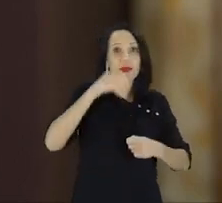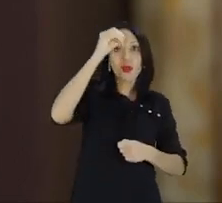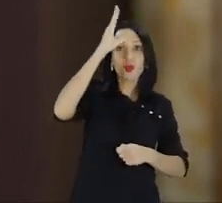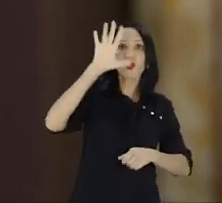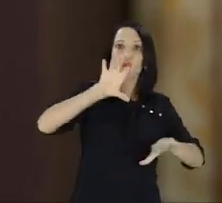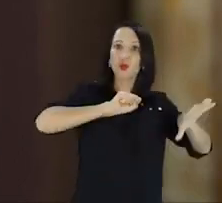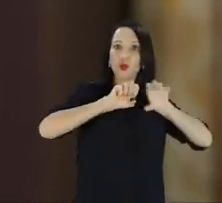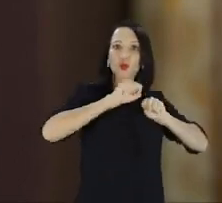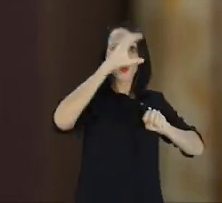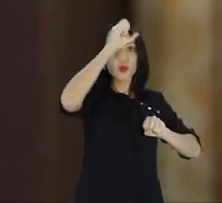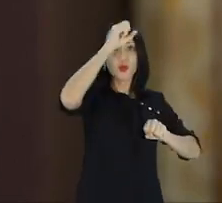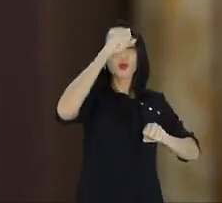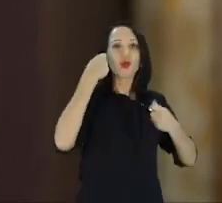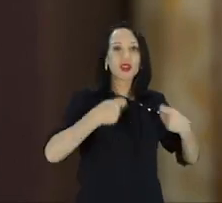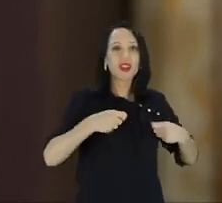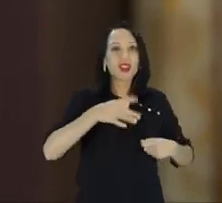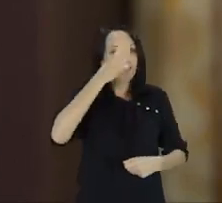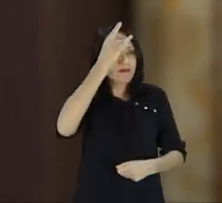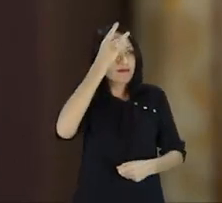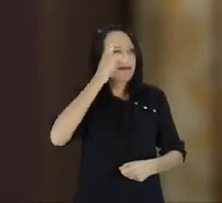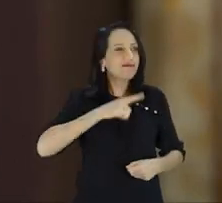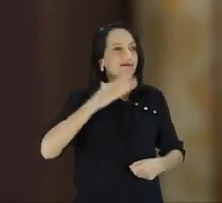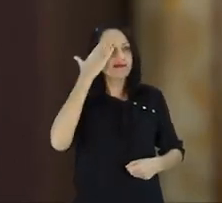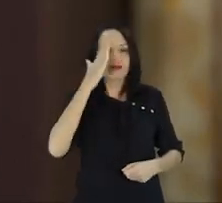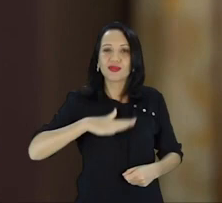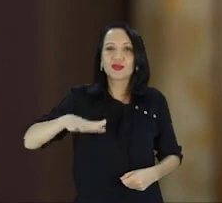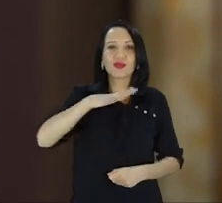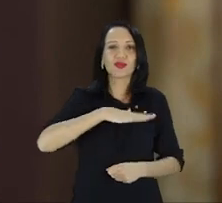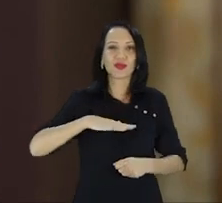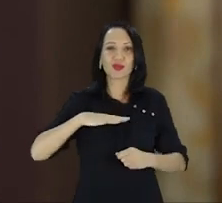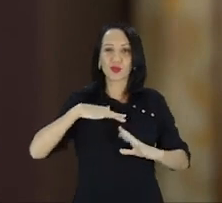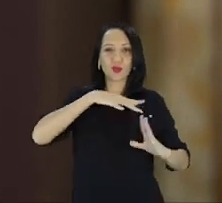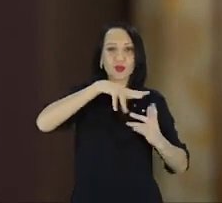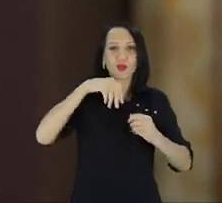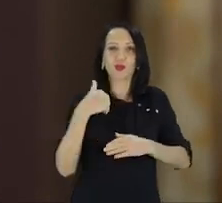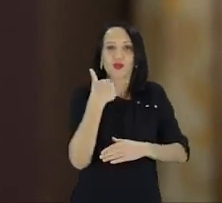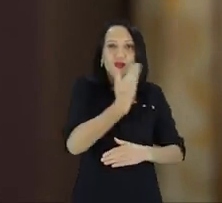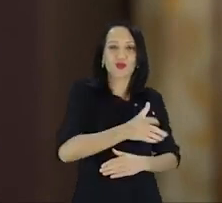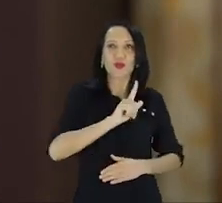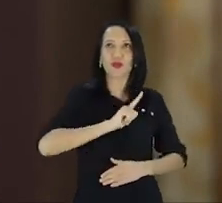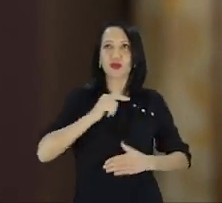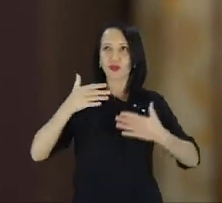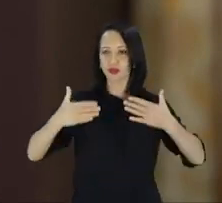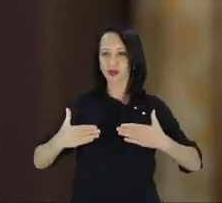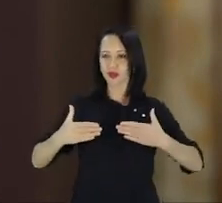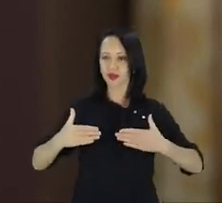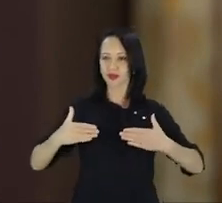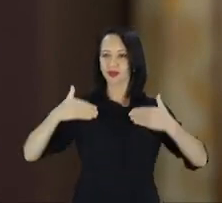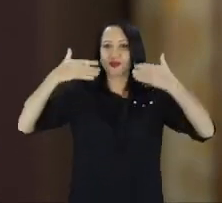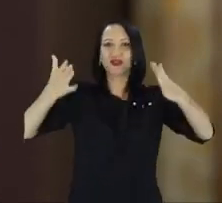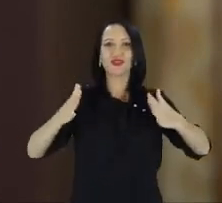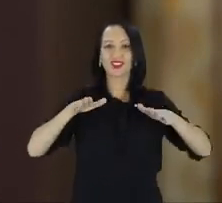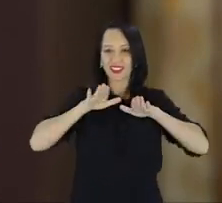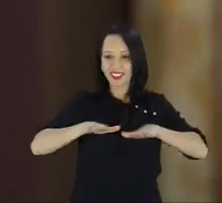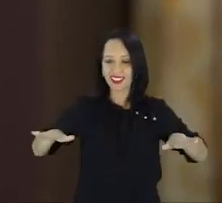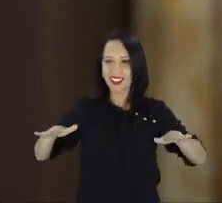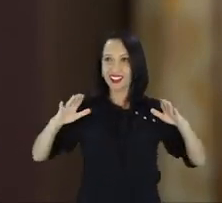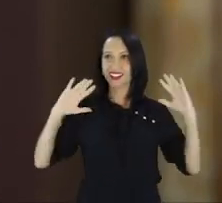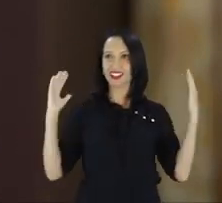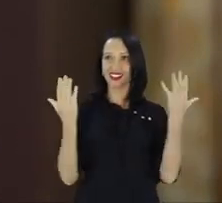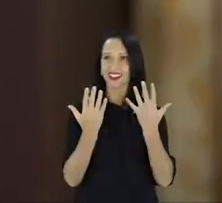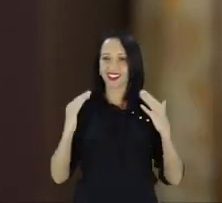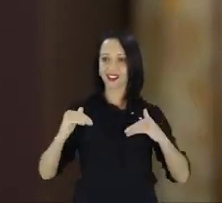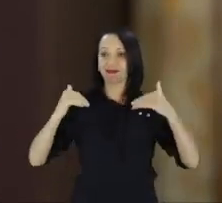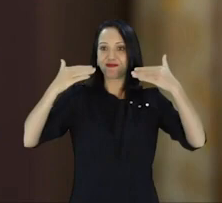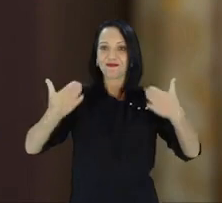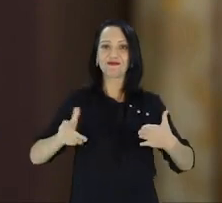conhecimento entender o mundo entender o que que existia fora do fora assim né da minha do meu universo de criança e aí